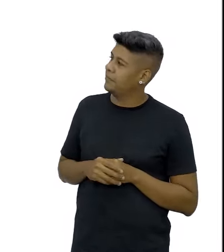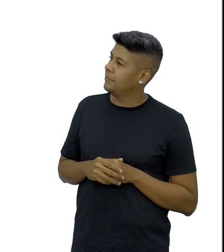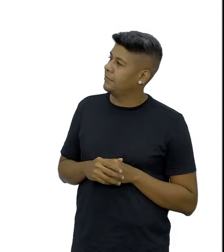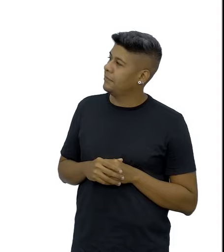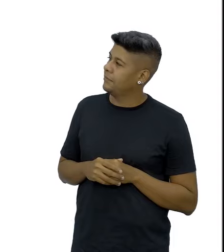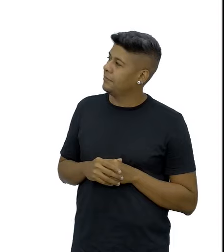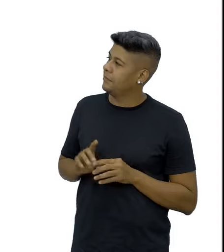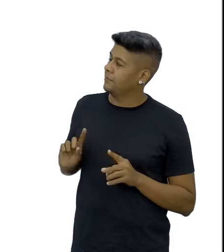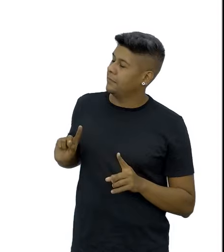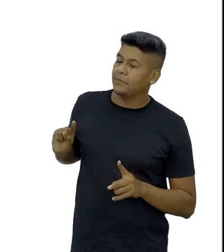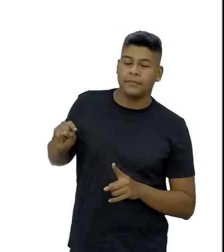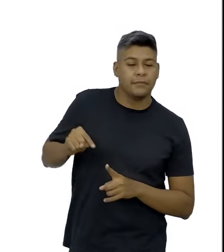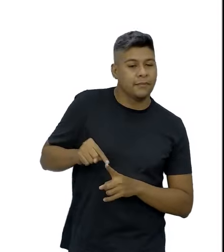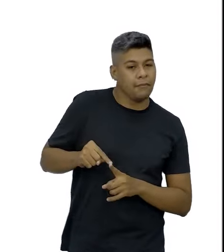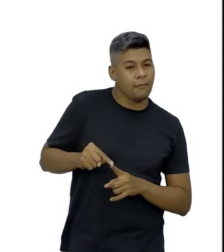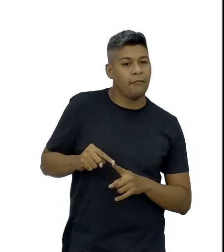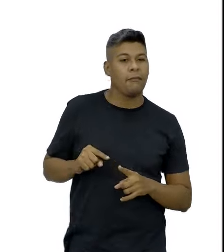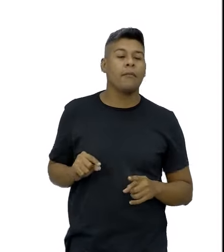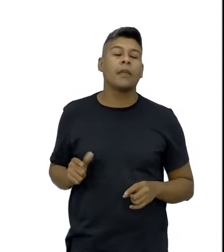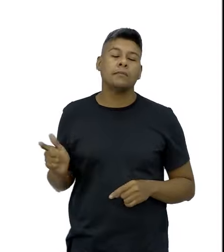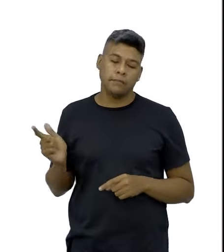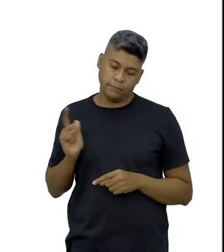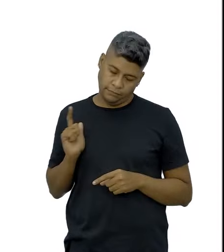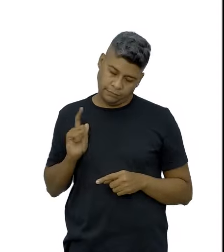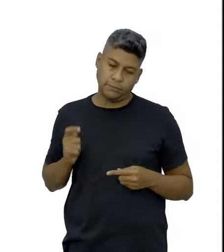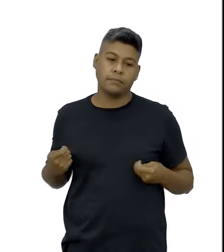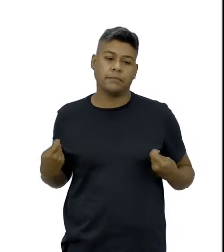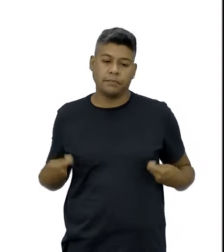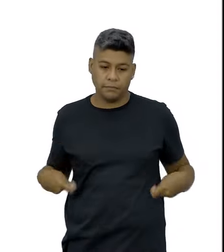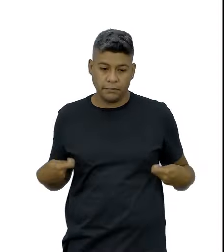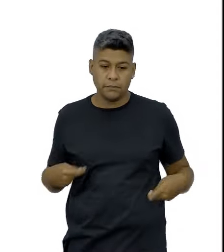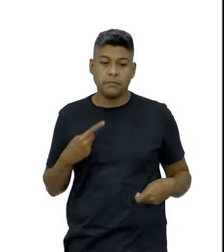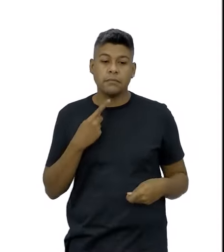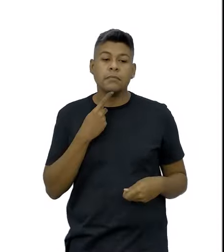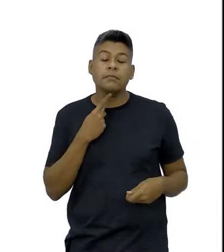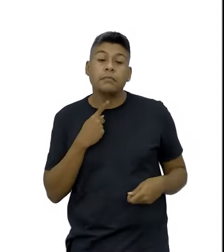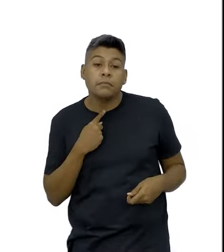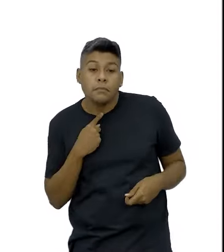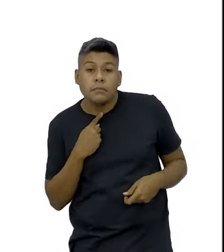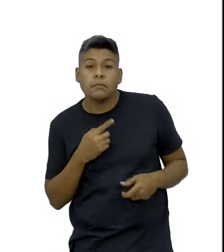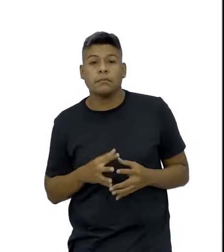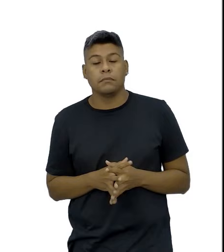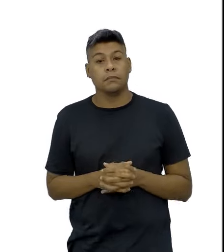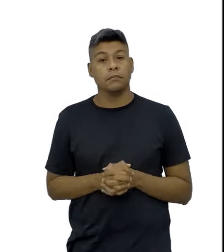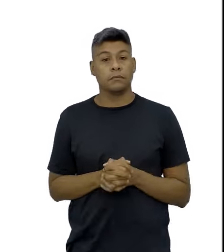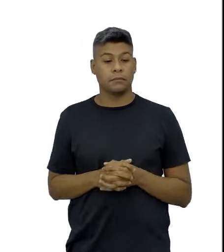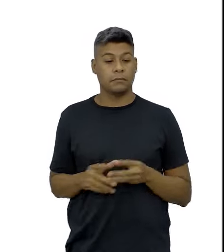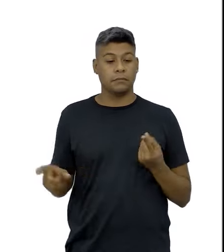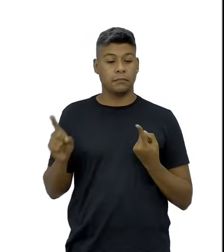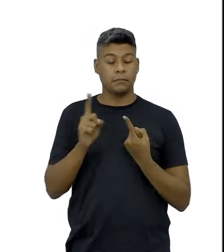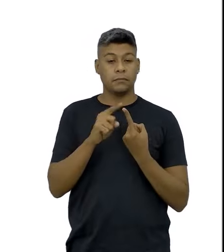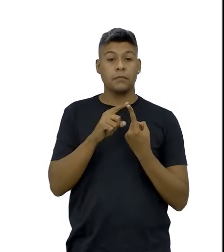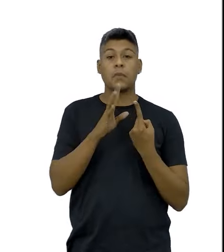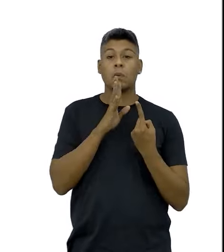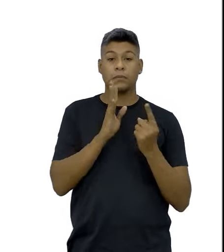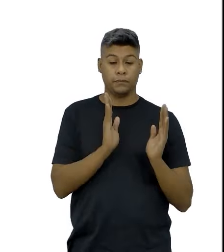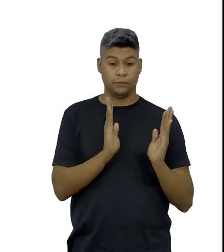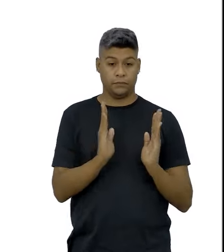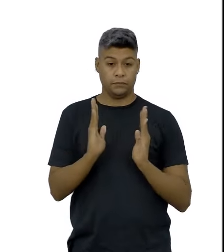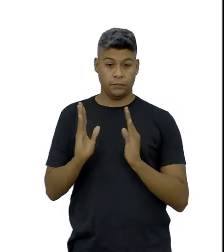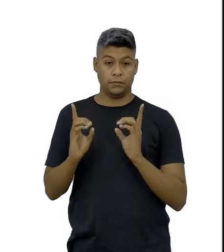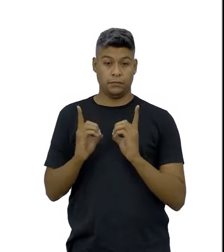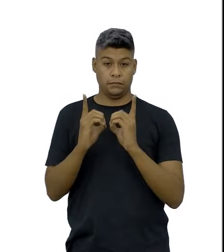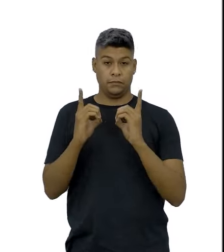que atingir, né, alguns objetivos que a gente vai procurar buscar. Então, primeiro, conhecer a sequência